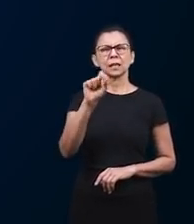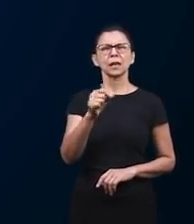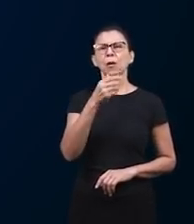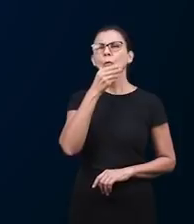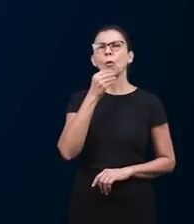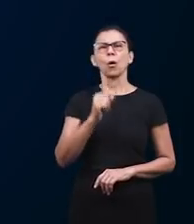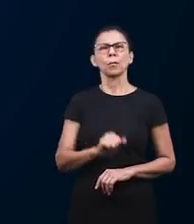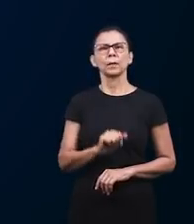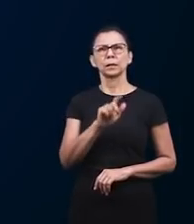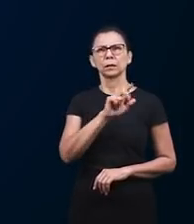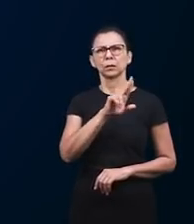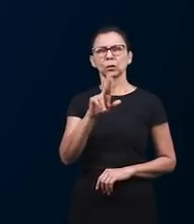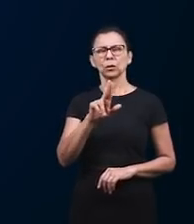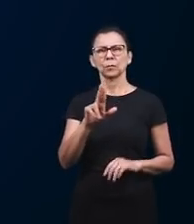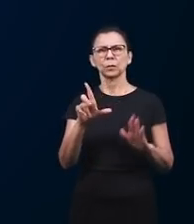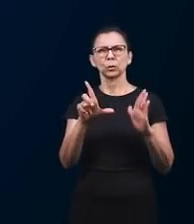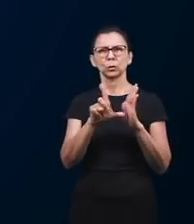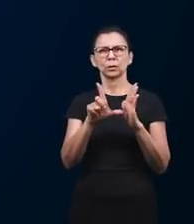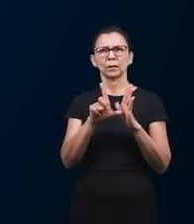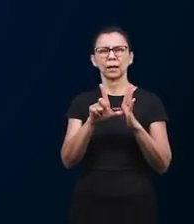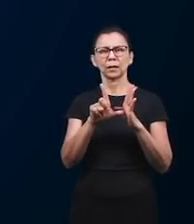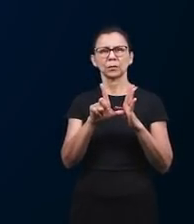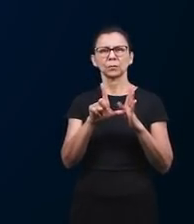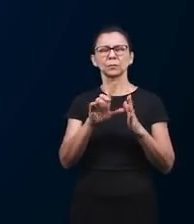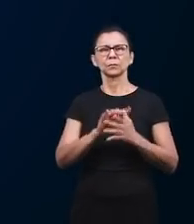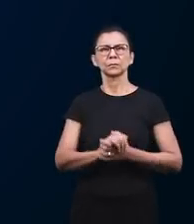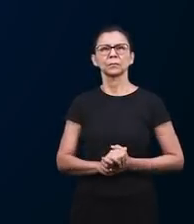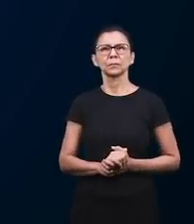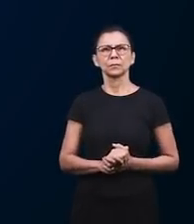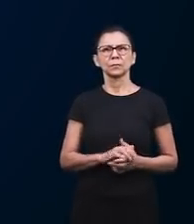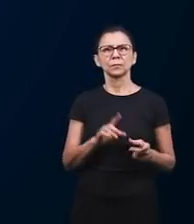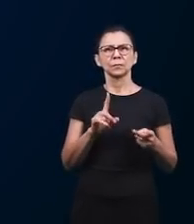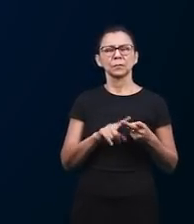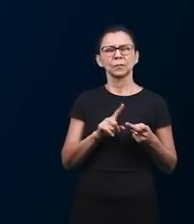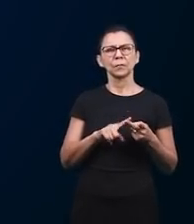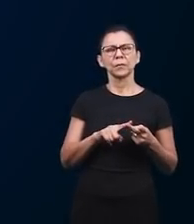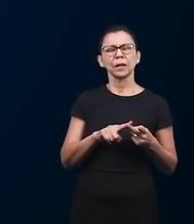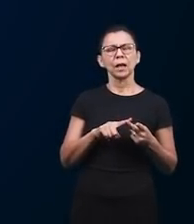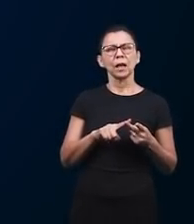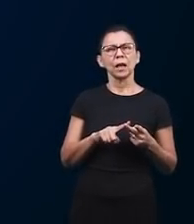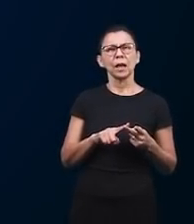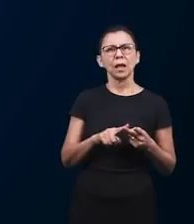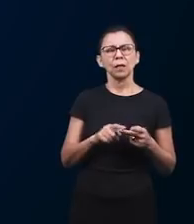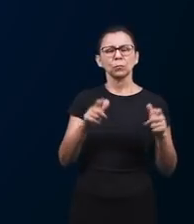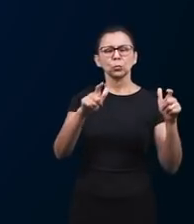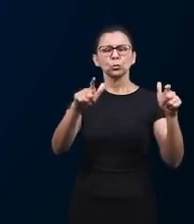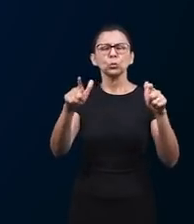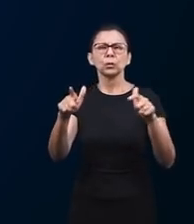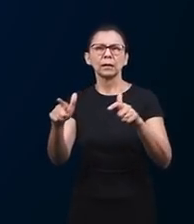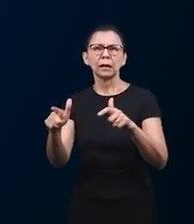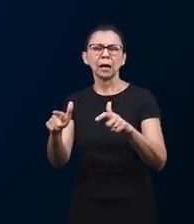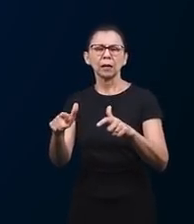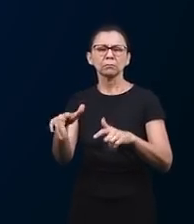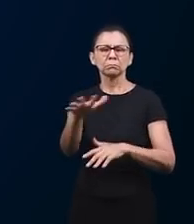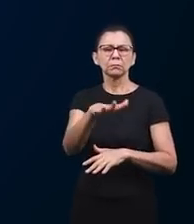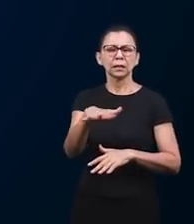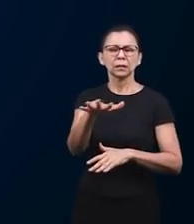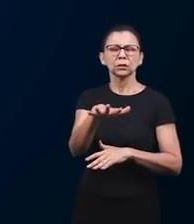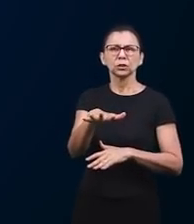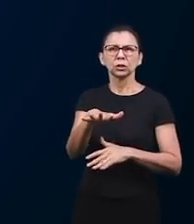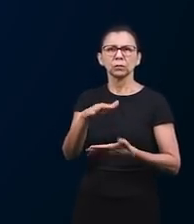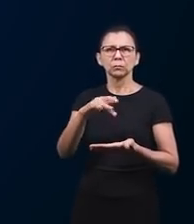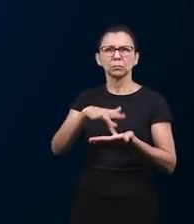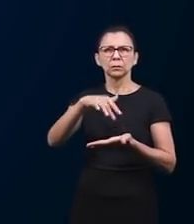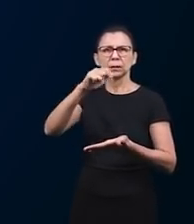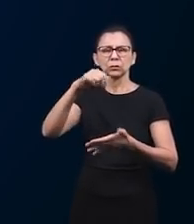Lutero. Respondendo à pergunta 3, letra B, um tesouro escondido no campo. Qual tesouro? Em que campo?